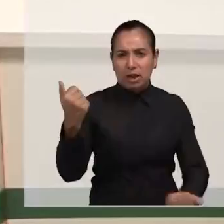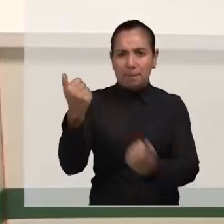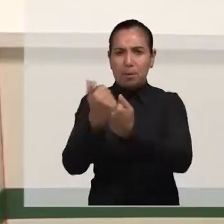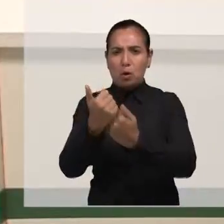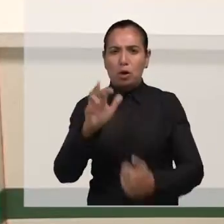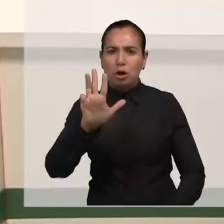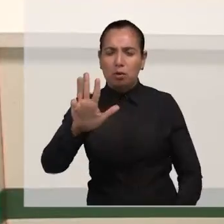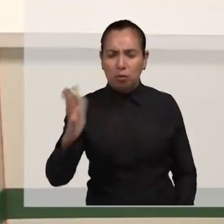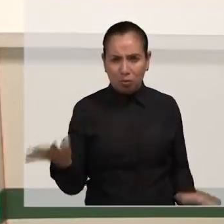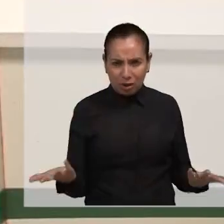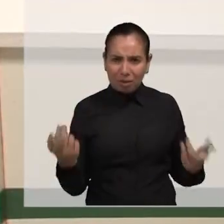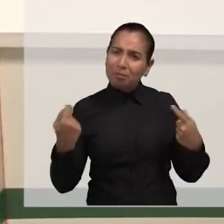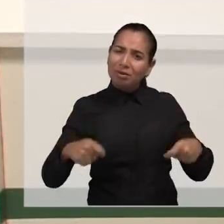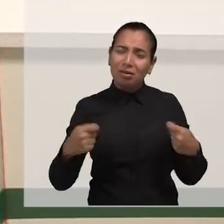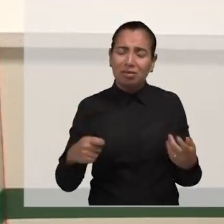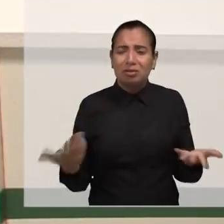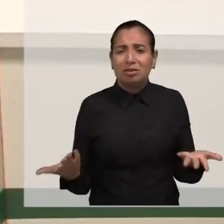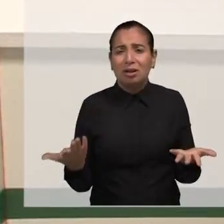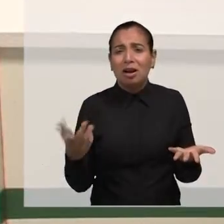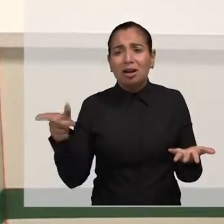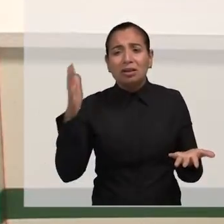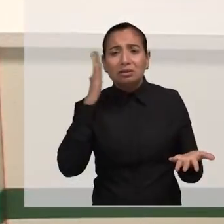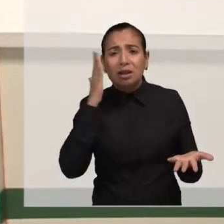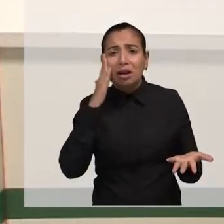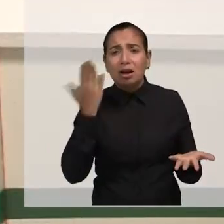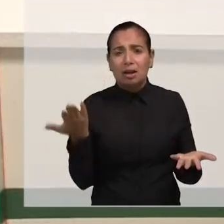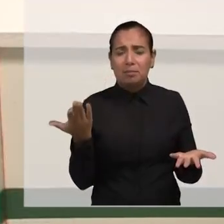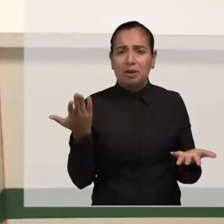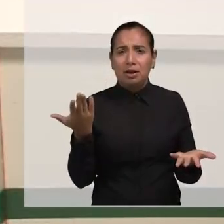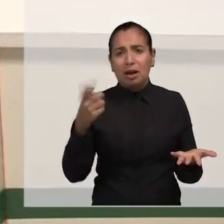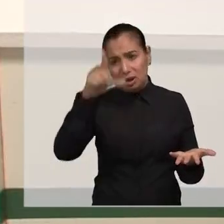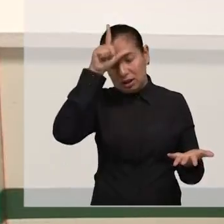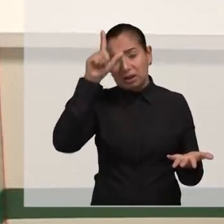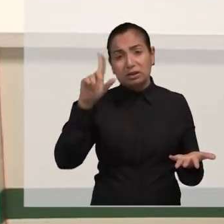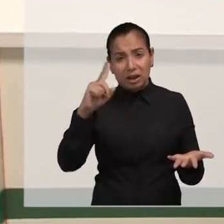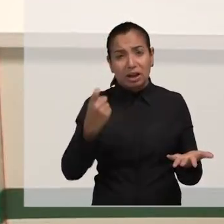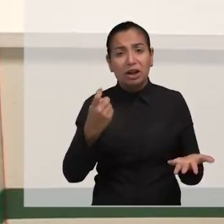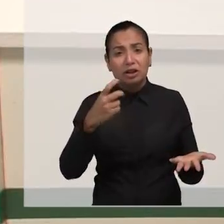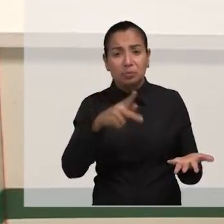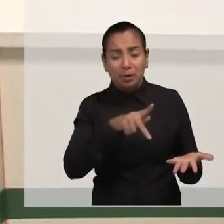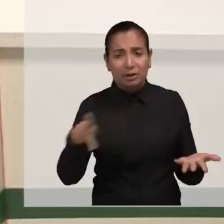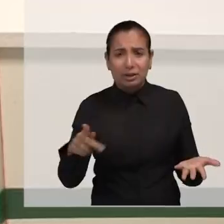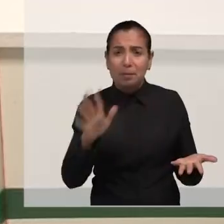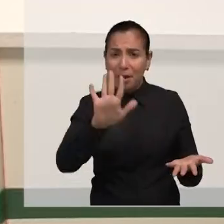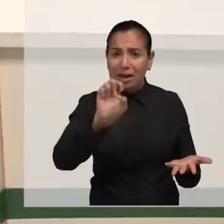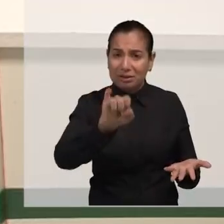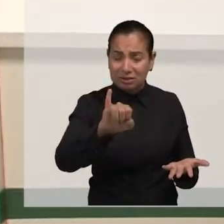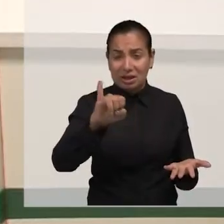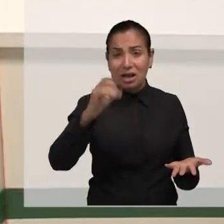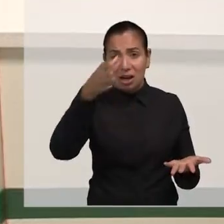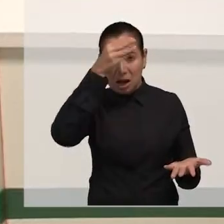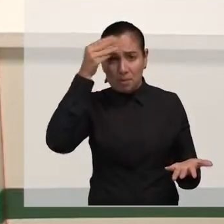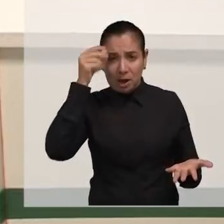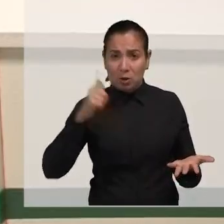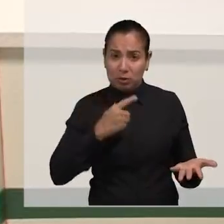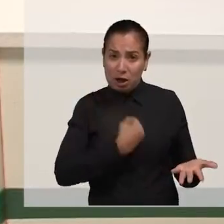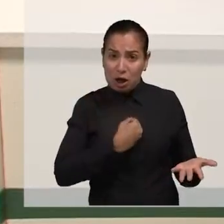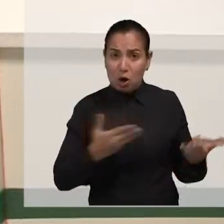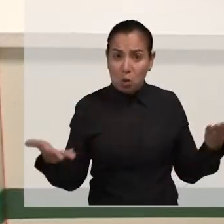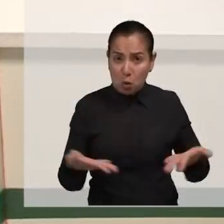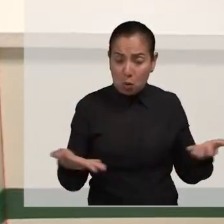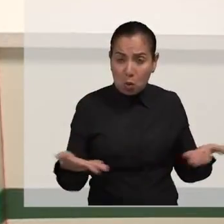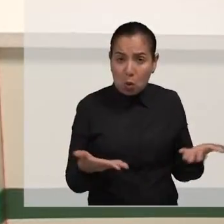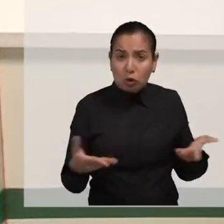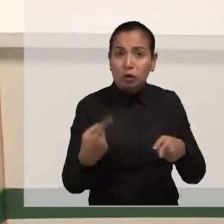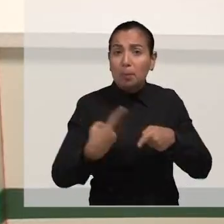dele. Quer dizer, esse tipo de coisa que a gente nota, a política é muito complicada. Sem dúvida. Né? Mas, Luiz, obrigado pela